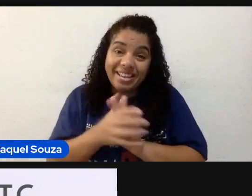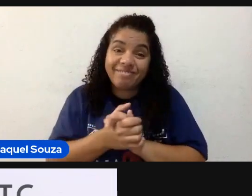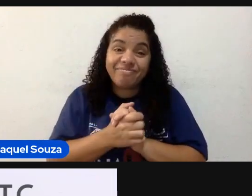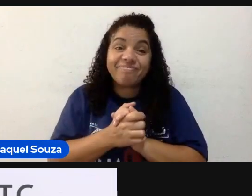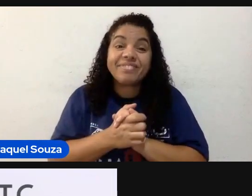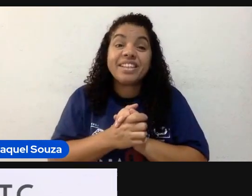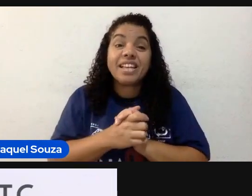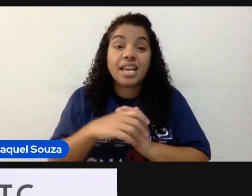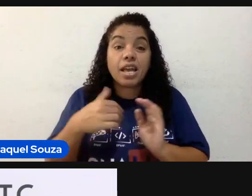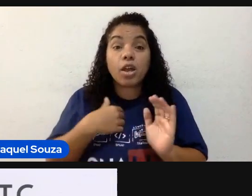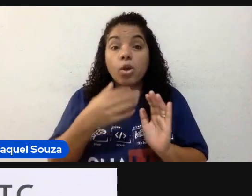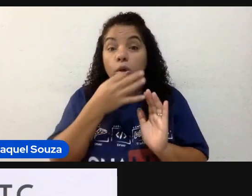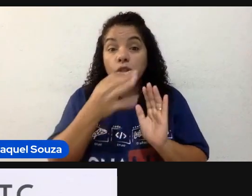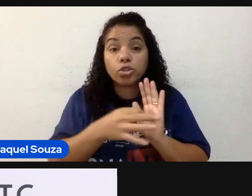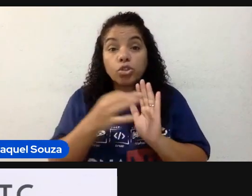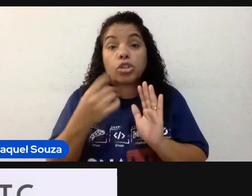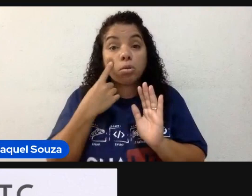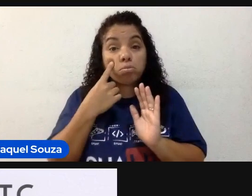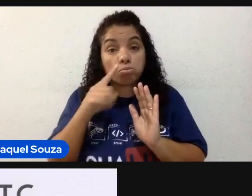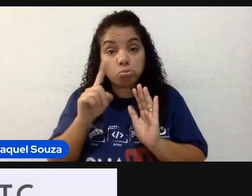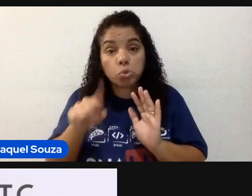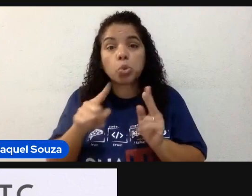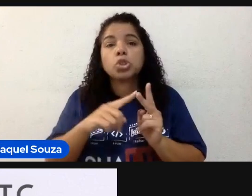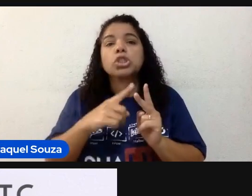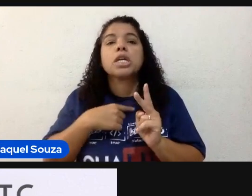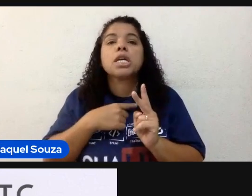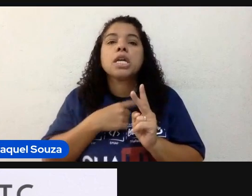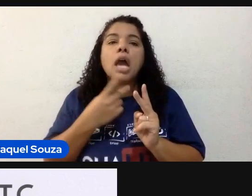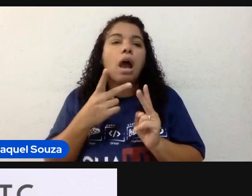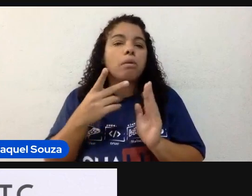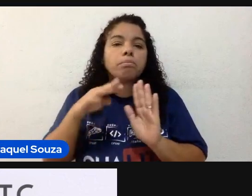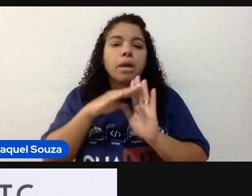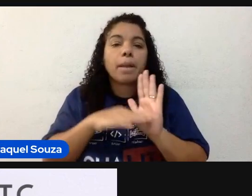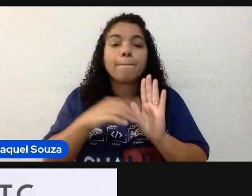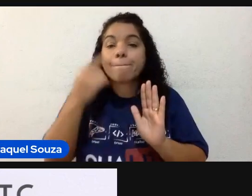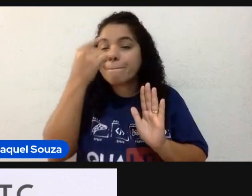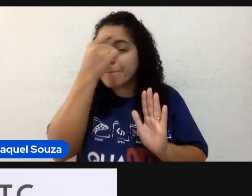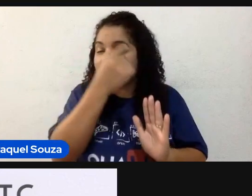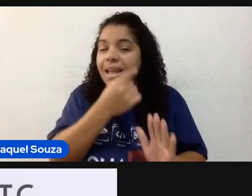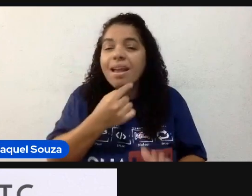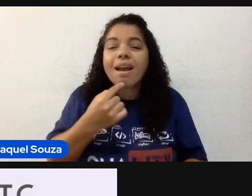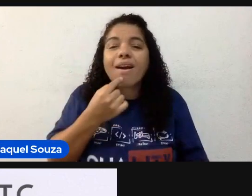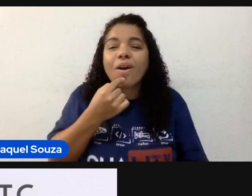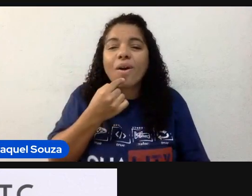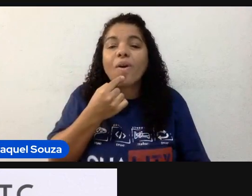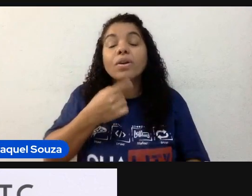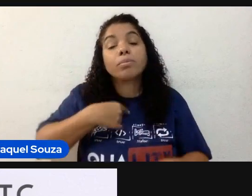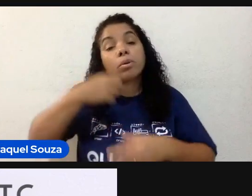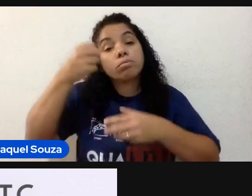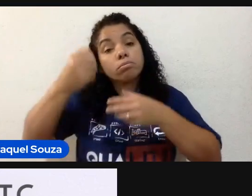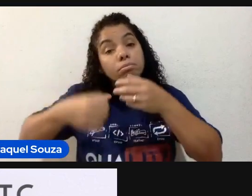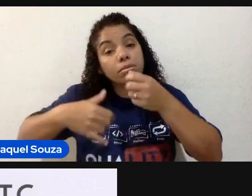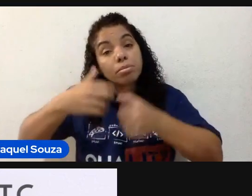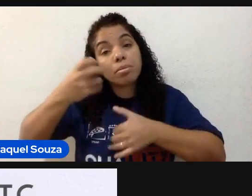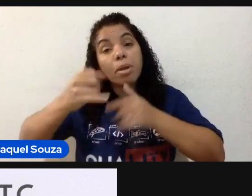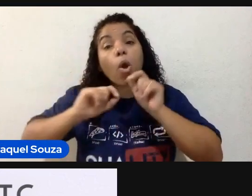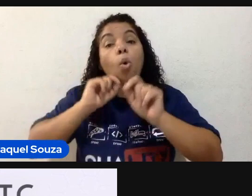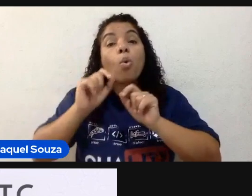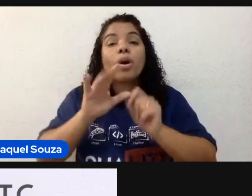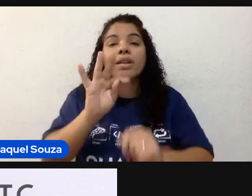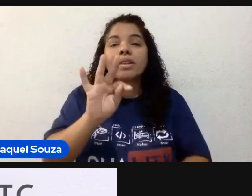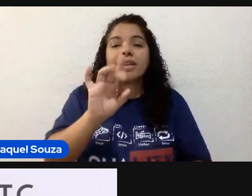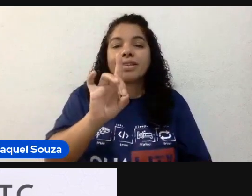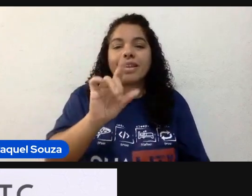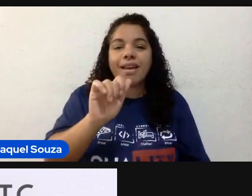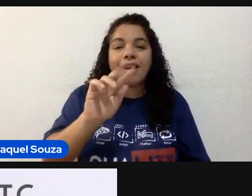sugeri a gente separar um dia, uma agenda, de meia horinha, para eu explicar um pouco do que é o TDAH e como funciona